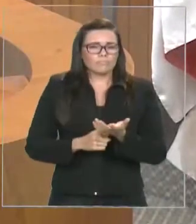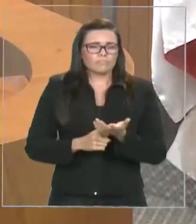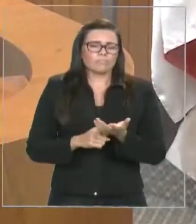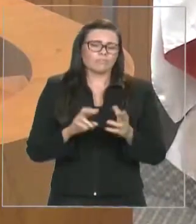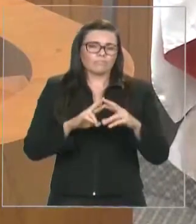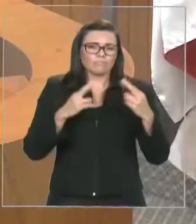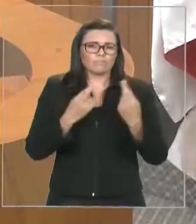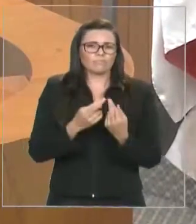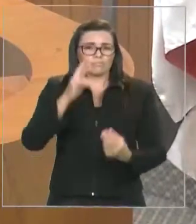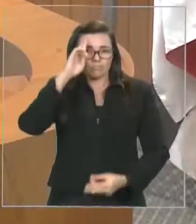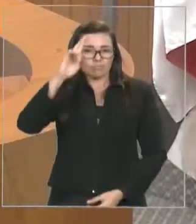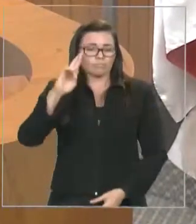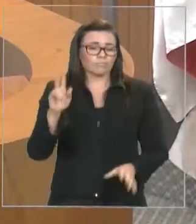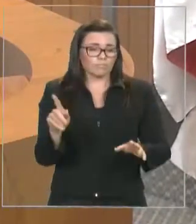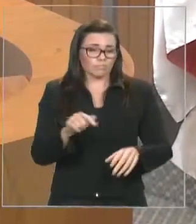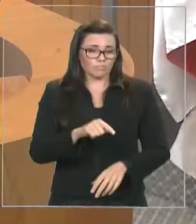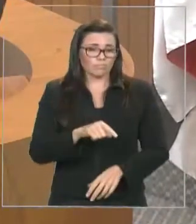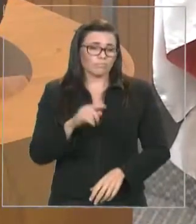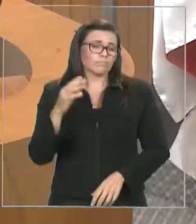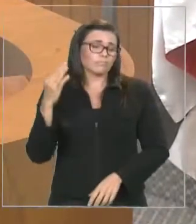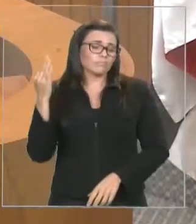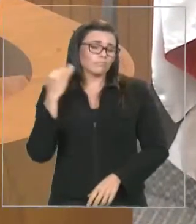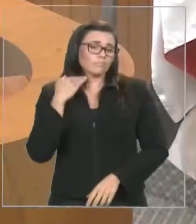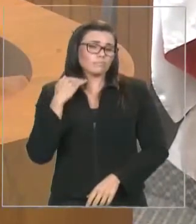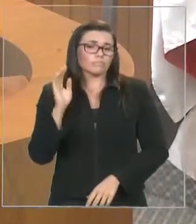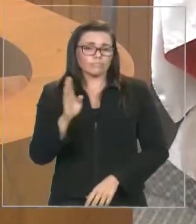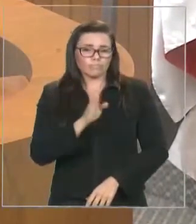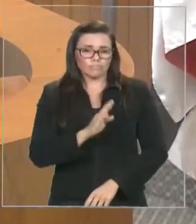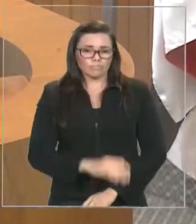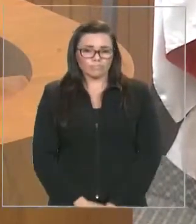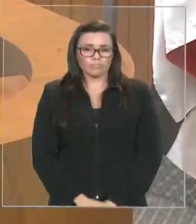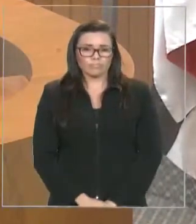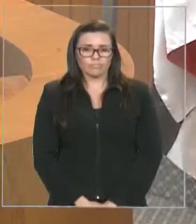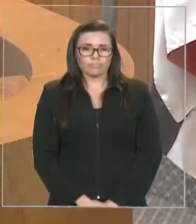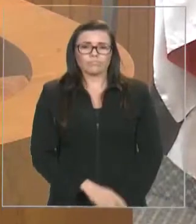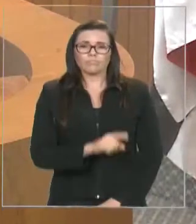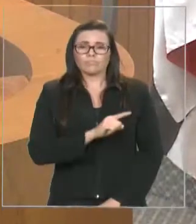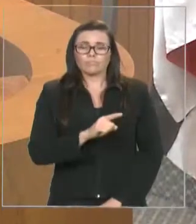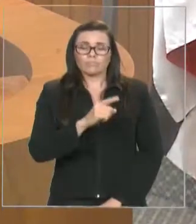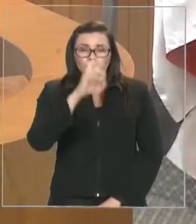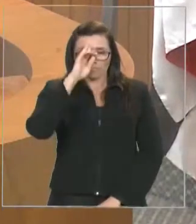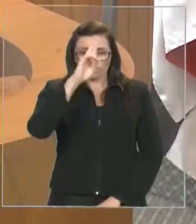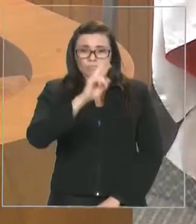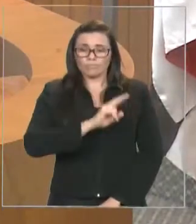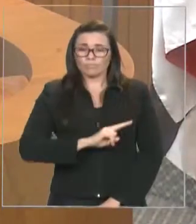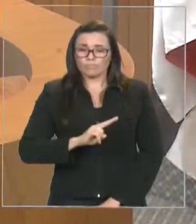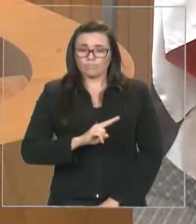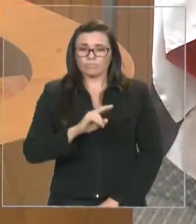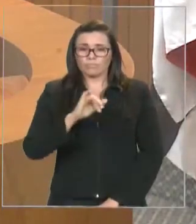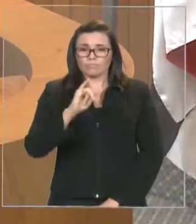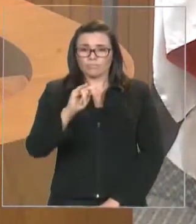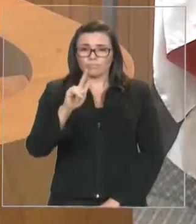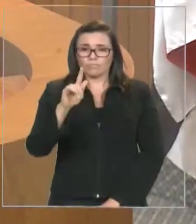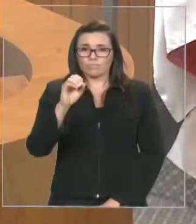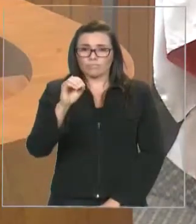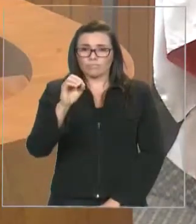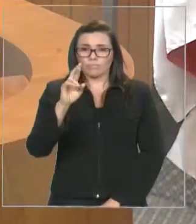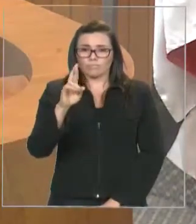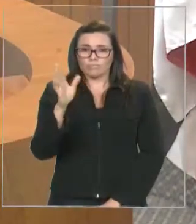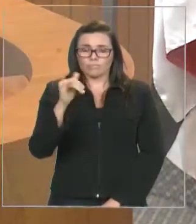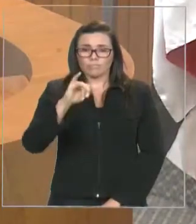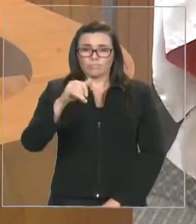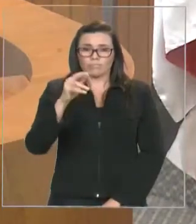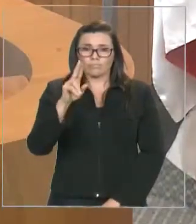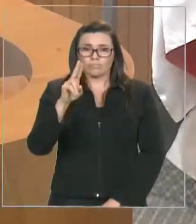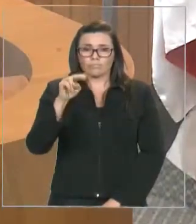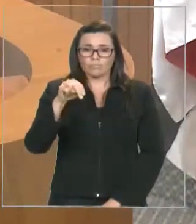superintendência do Banco do Brasil, onde fomos recebidos pelo superintendente Ingo Júnior, e onde pudemos expor os